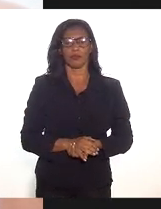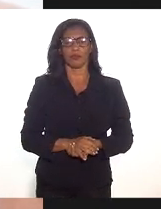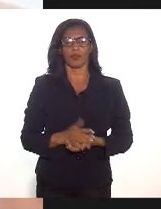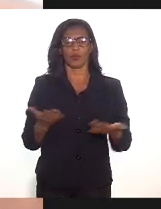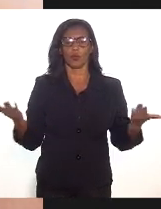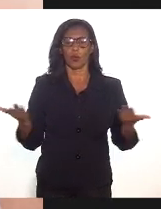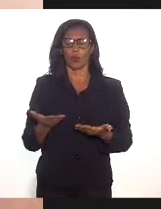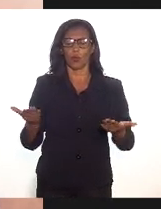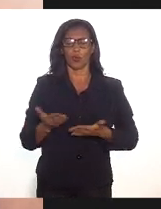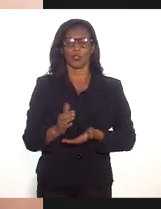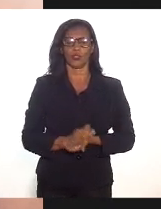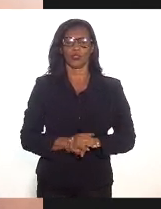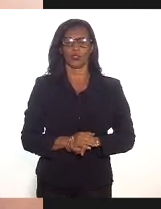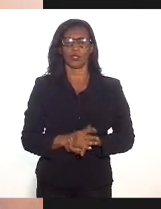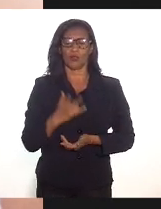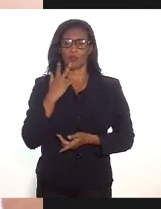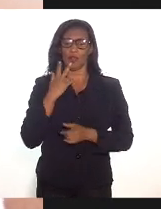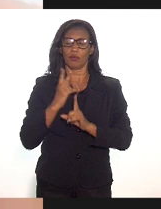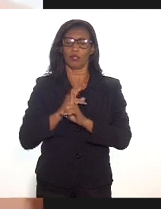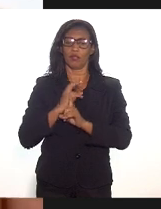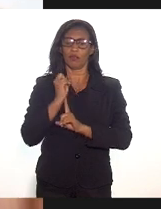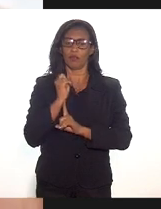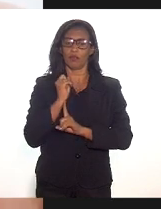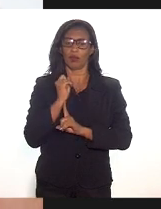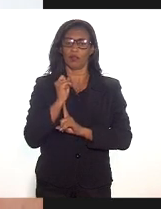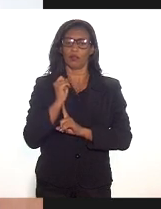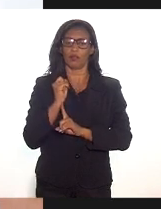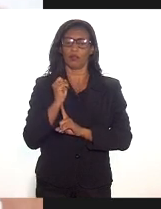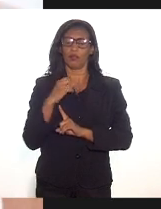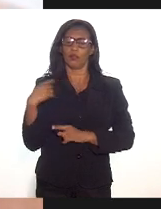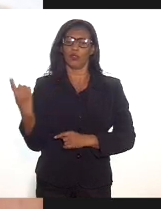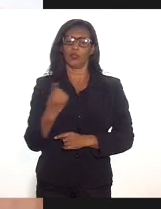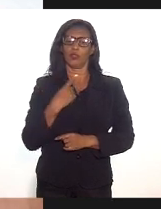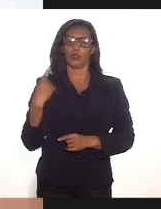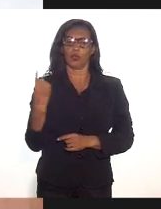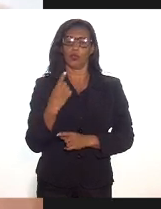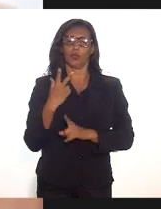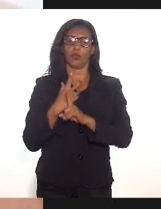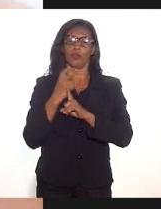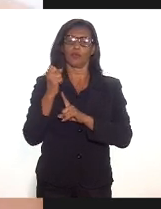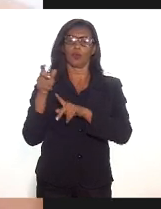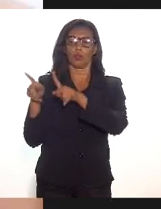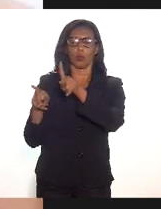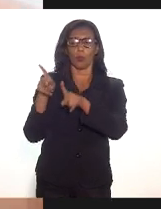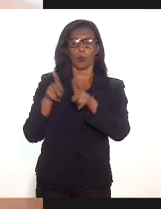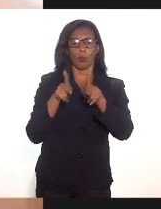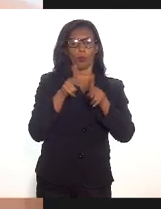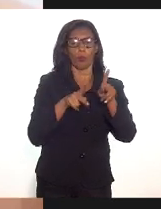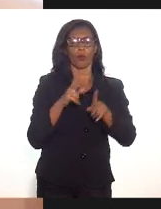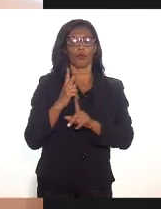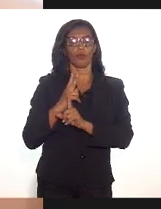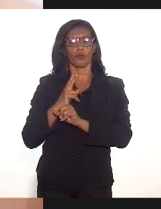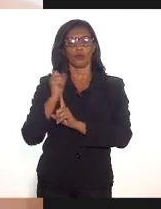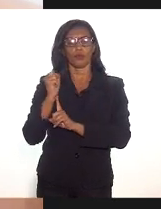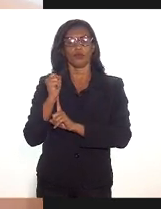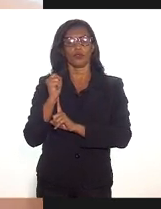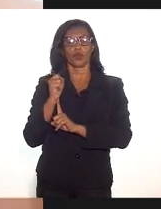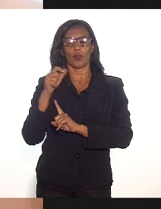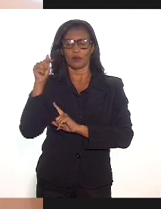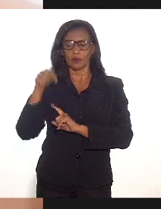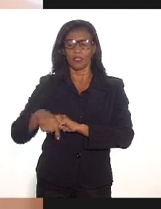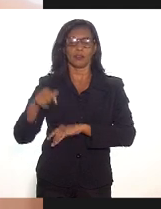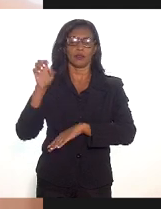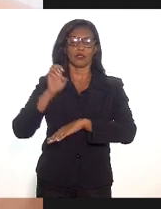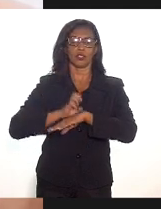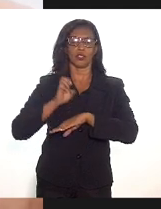digo que a vitória foi uma vitória nossa, uma vitória do povo, uma vitória do povo desse Estado,